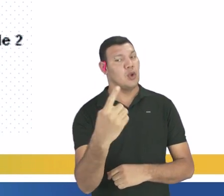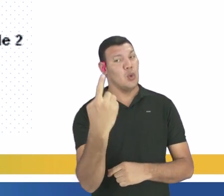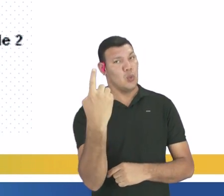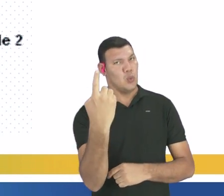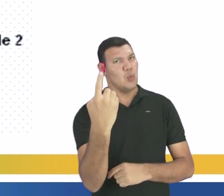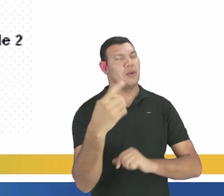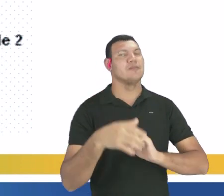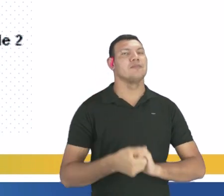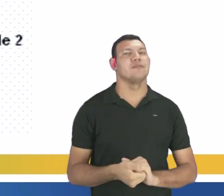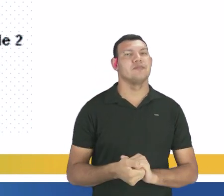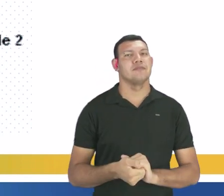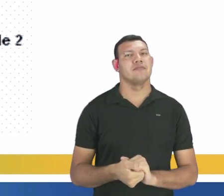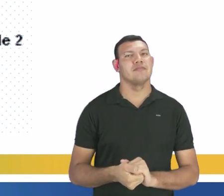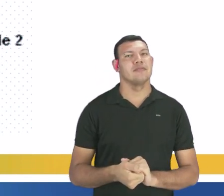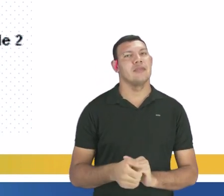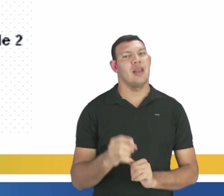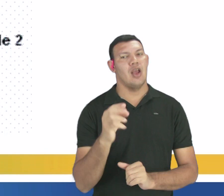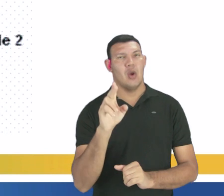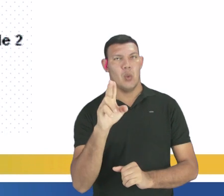equação, que é 0.